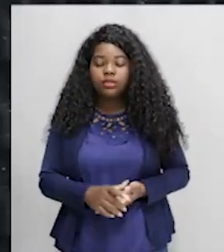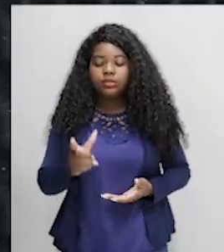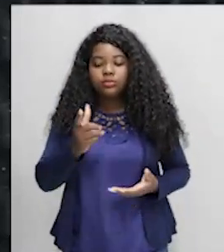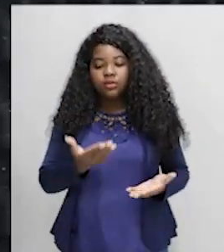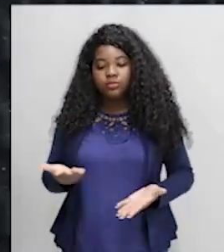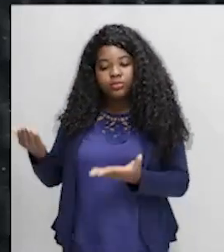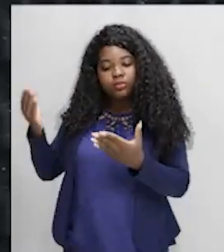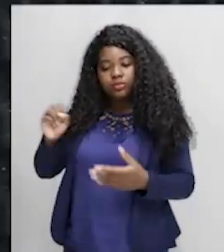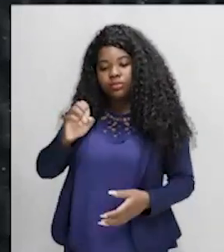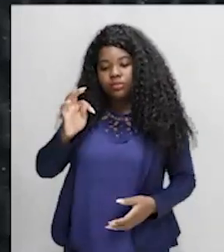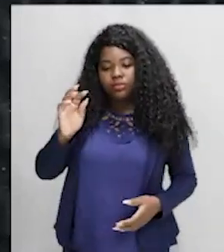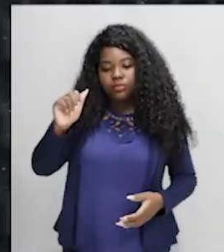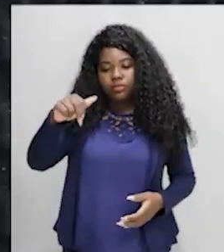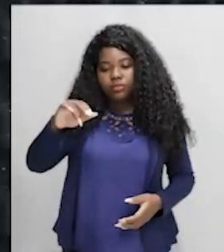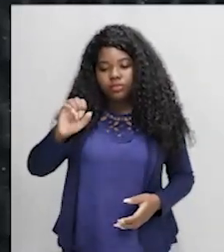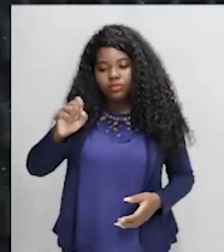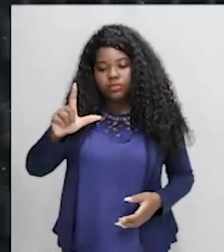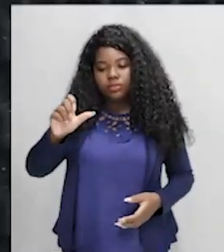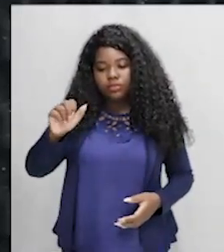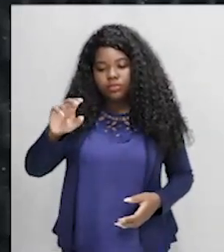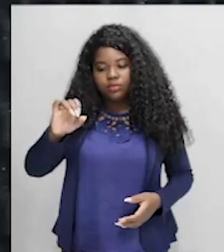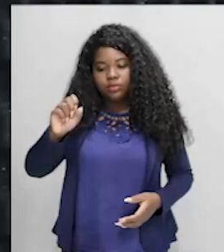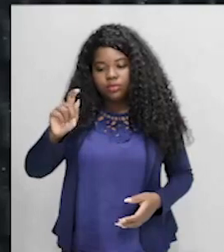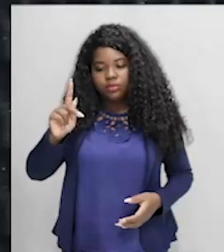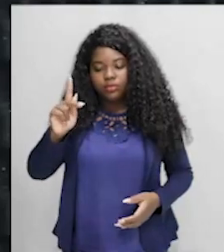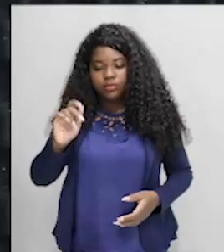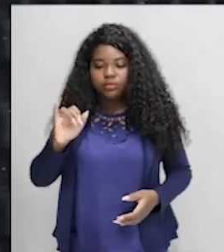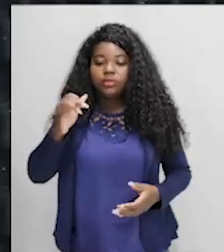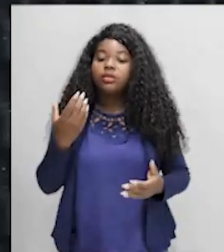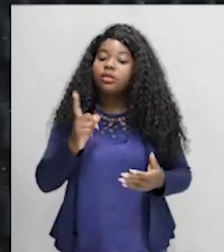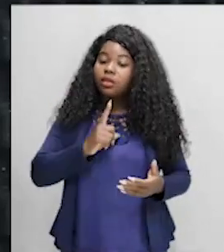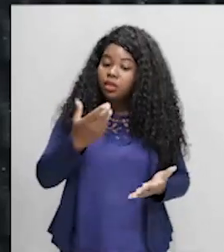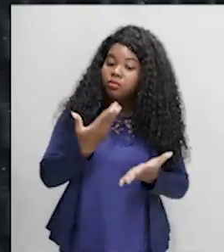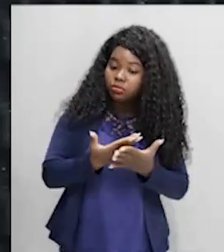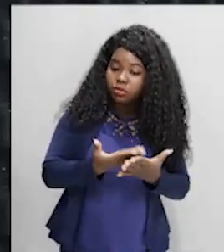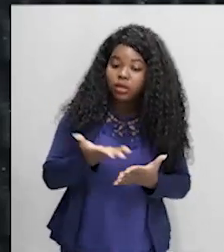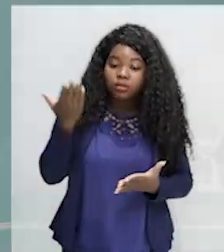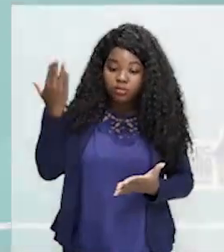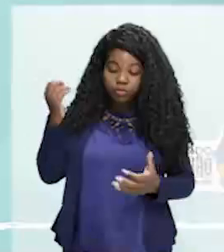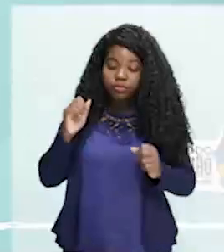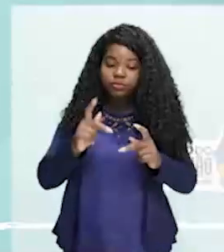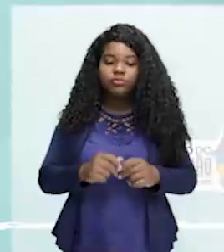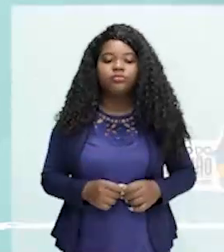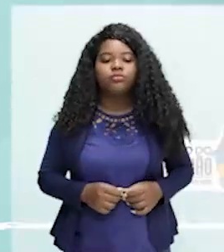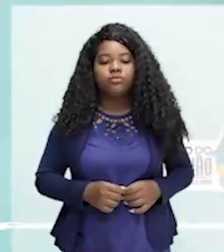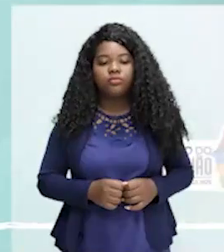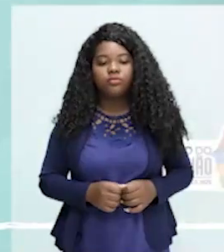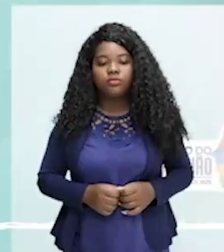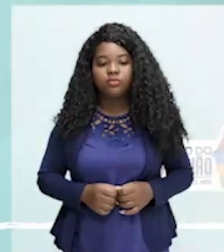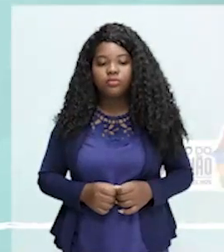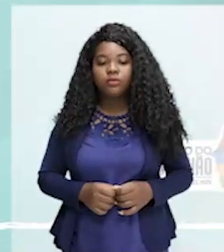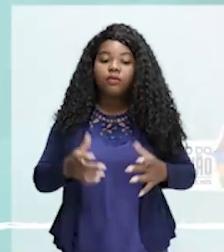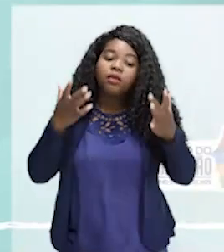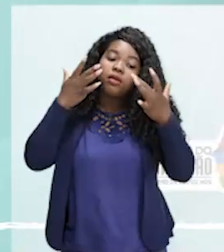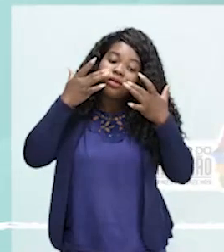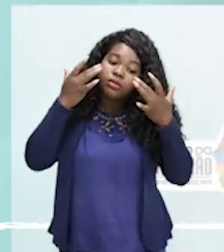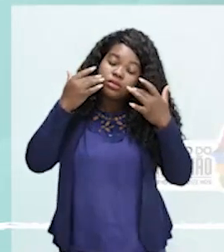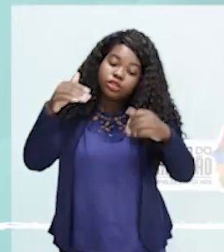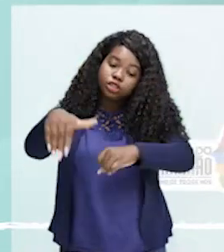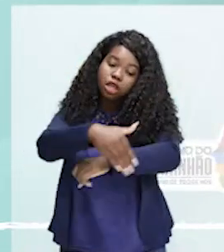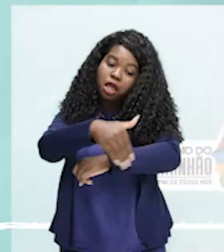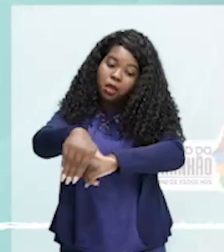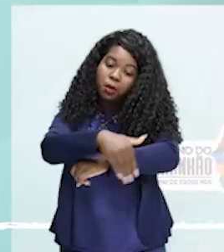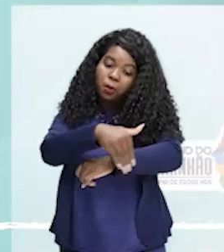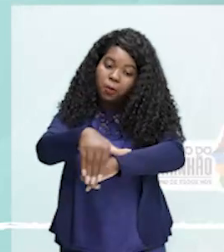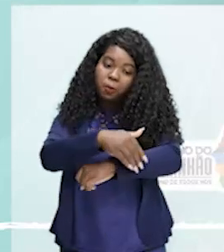Stanislavski, quase não sai, e Brecht. Né? Temos aula sobre isso? Temos. Pesquisem na plataforma. Chegamos ao nosso